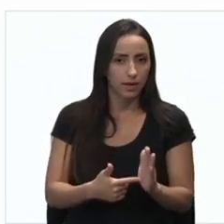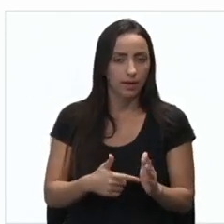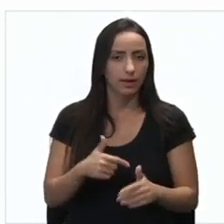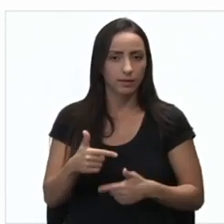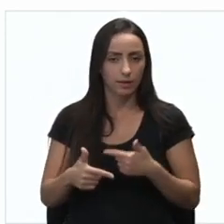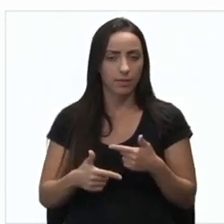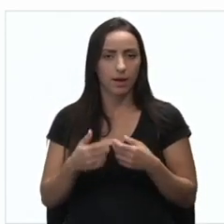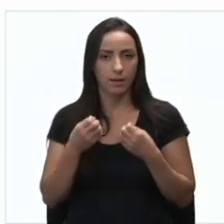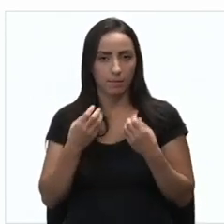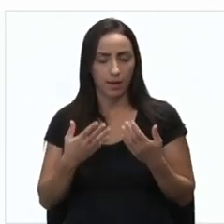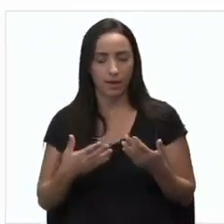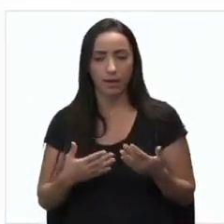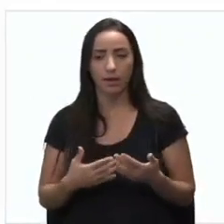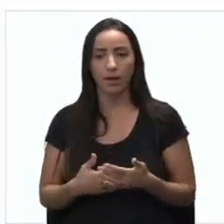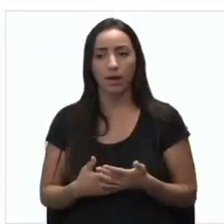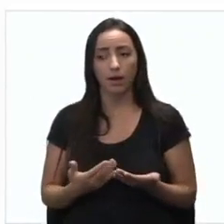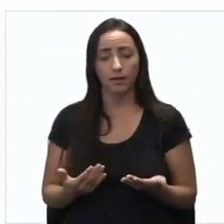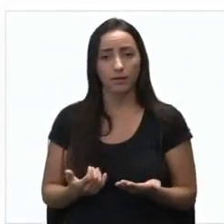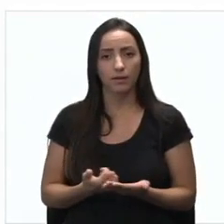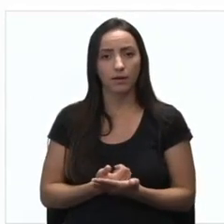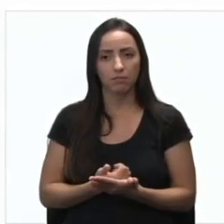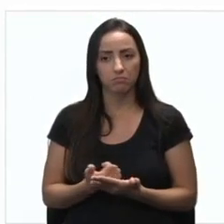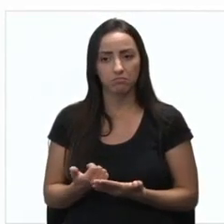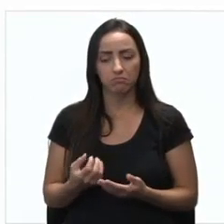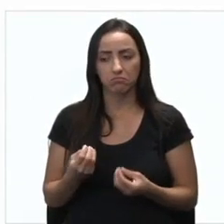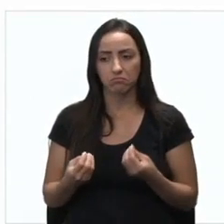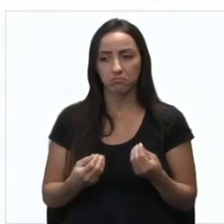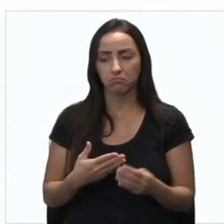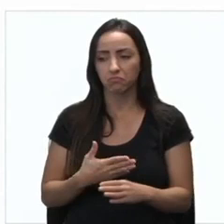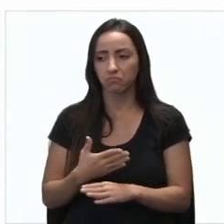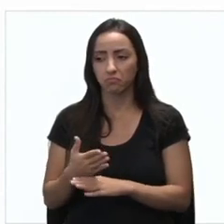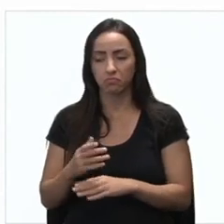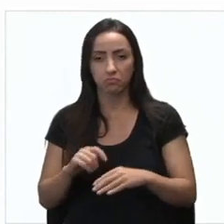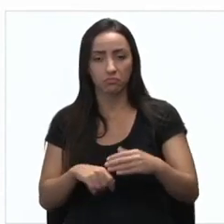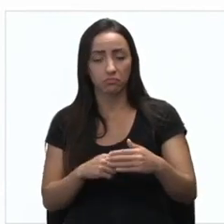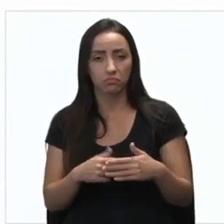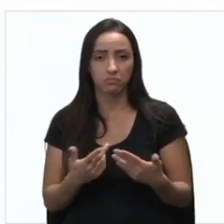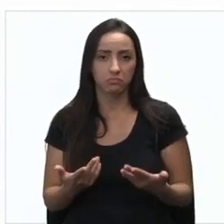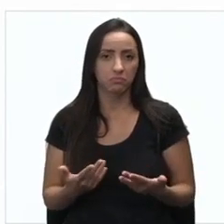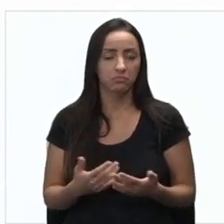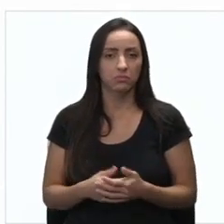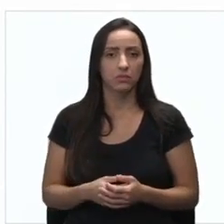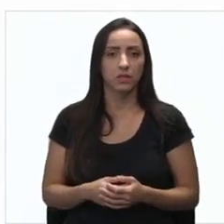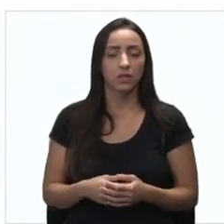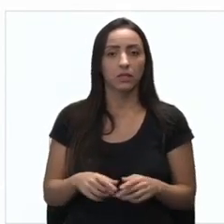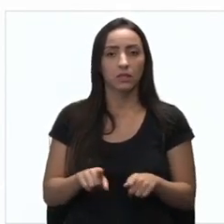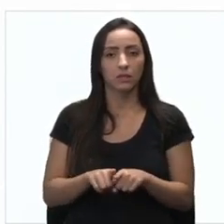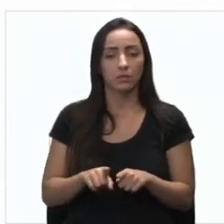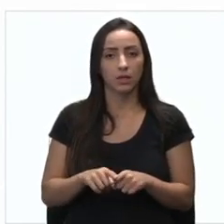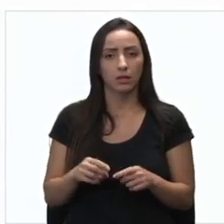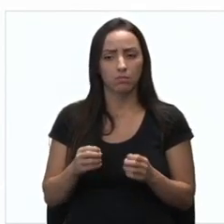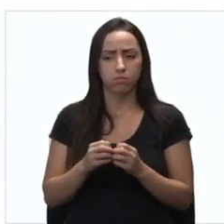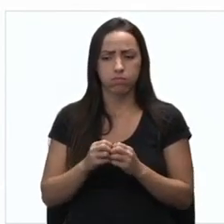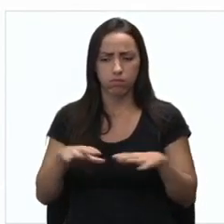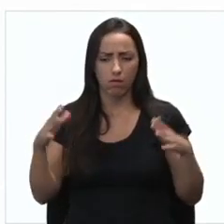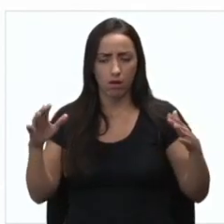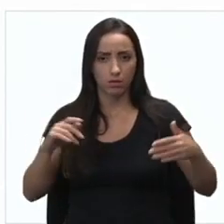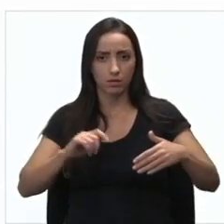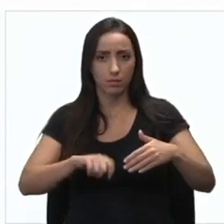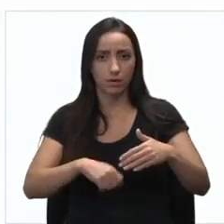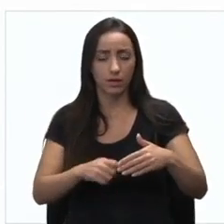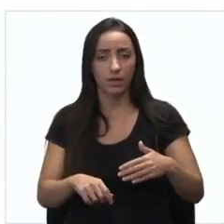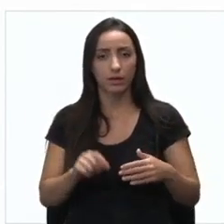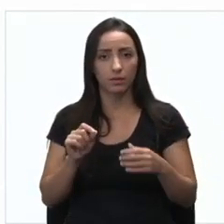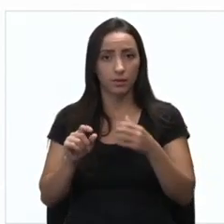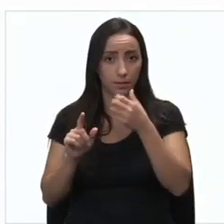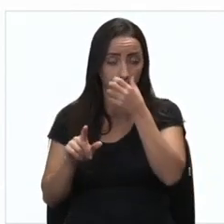resultados, né, ela agiu de forma precipitada. Uma outra causa, então, a explosão da panela de pressão pelo